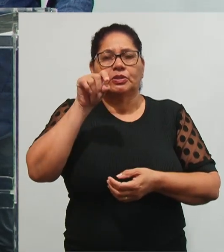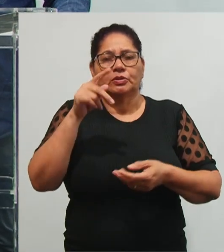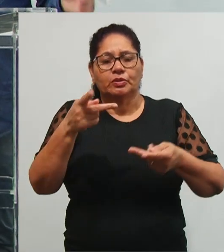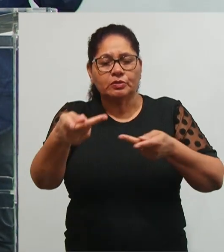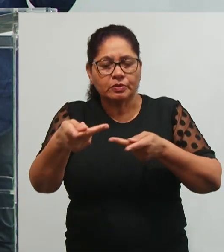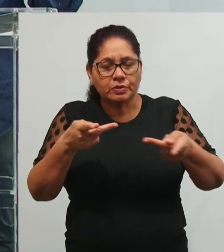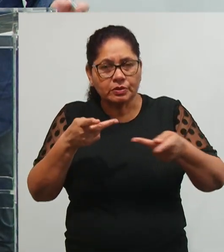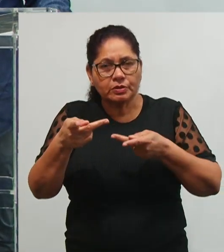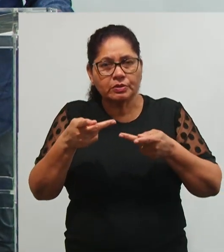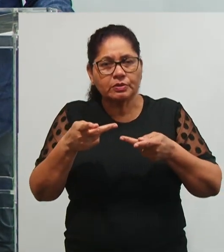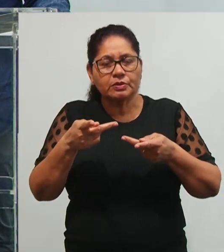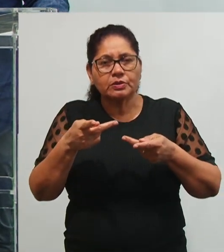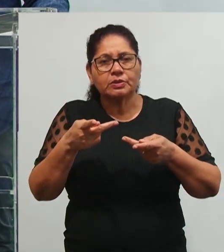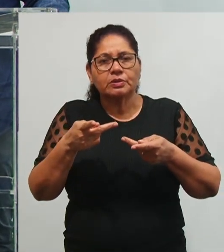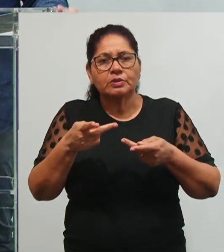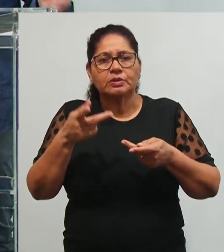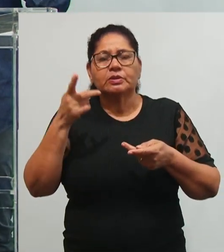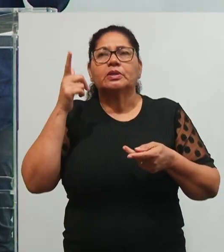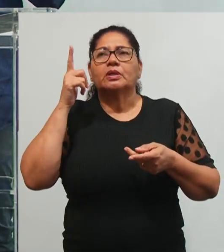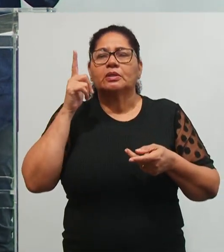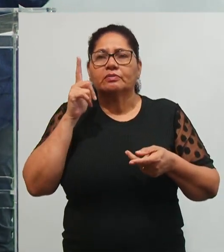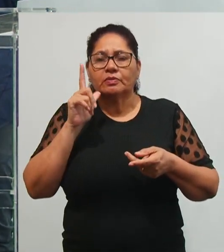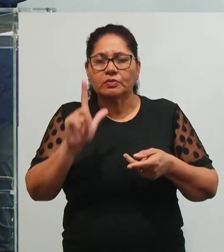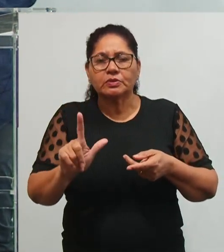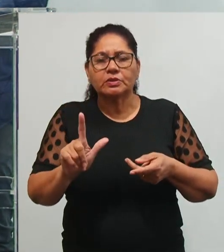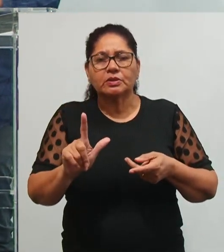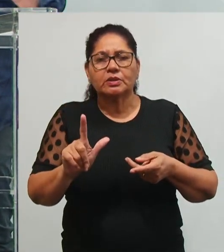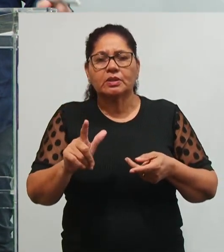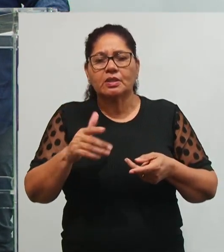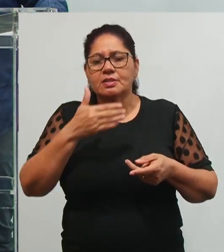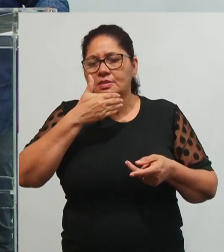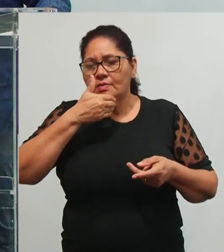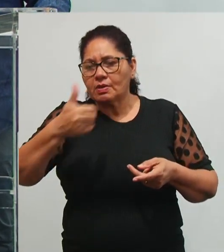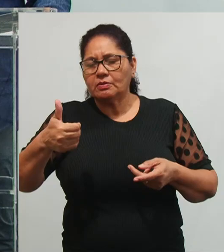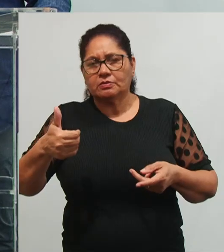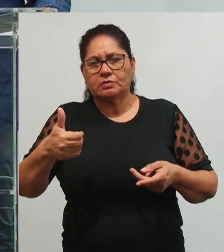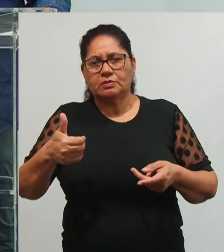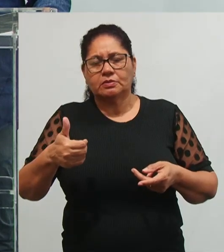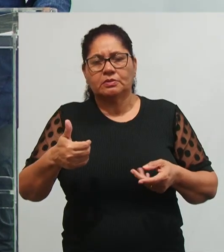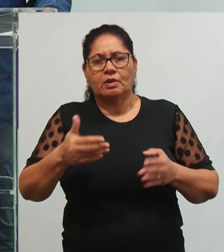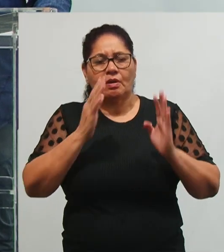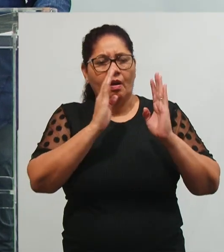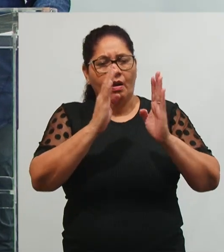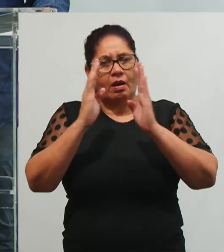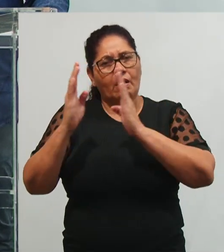aí a gente seleciona aqueles projetos que vão realmente fazer parte